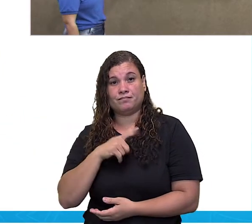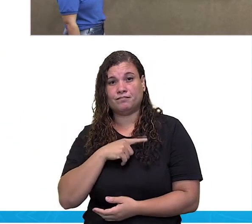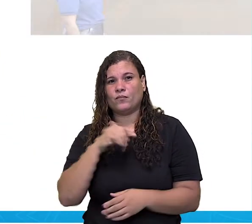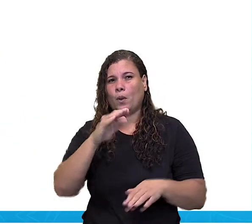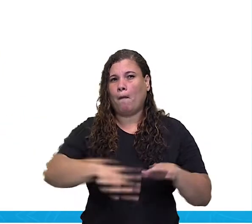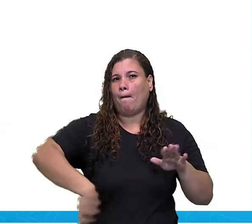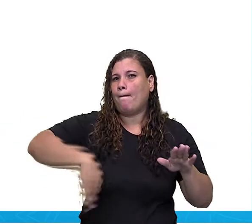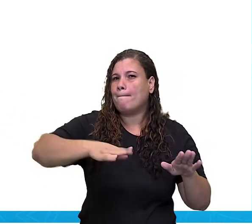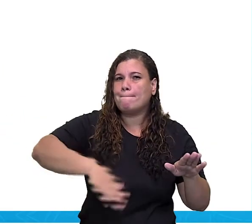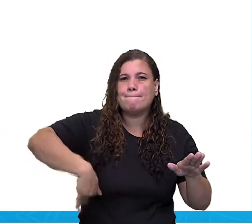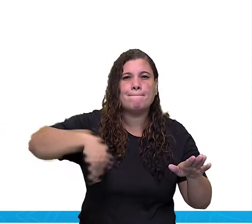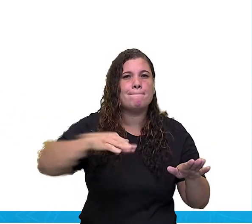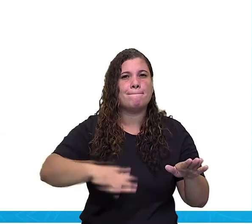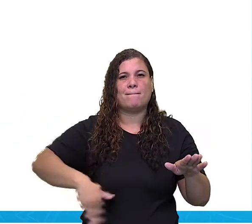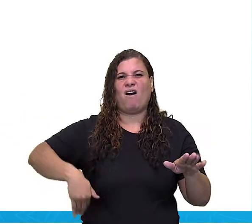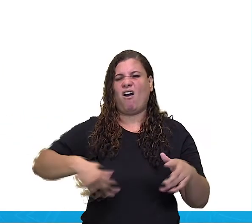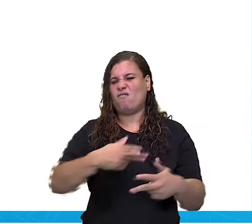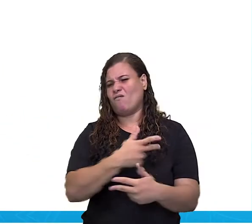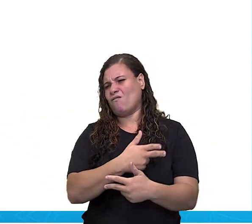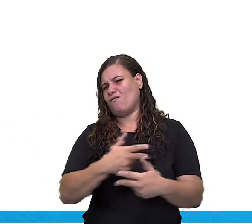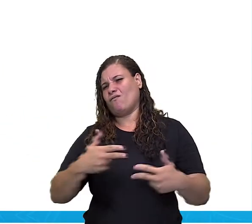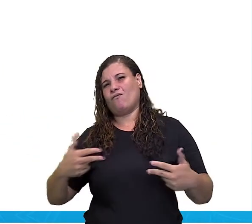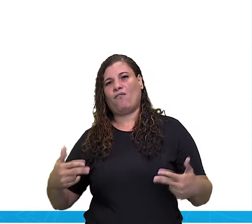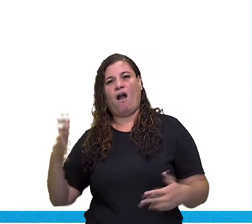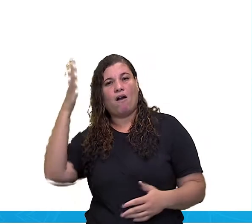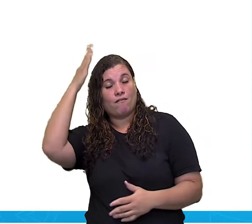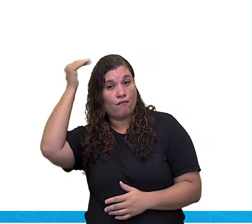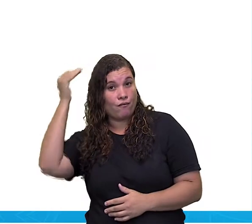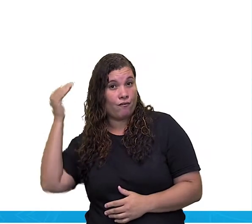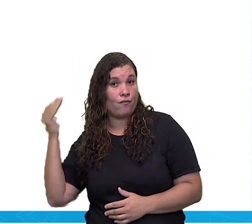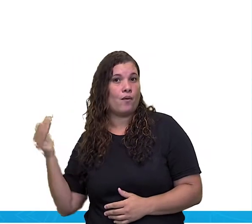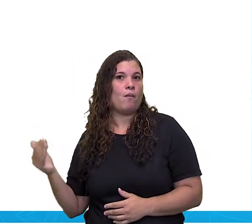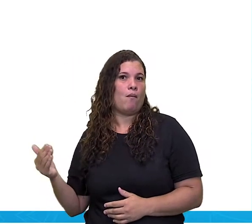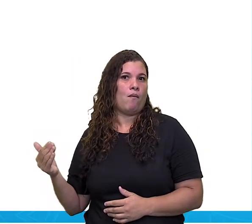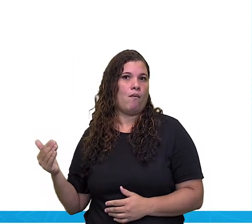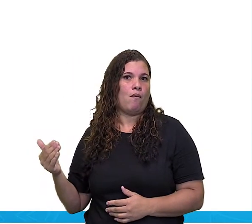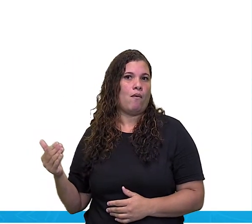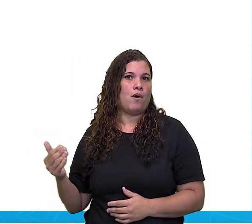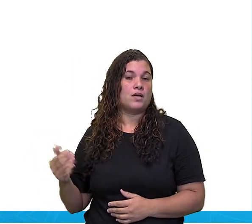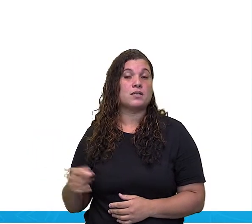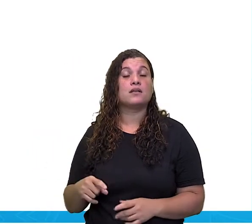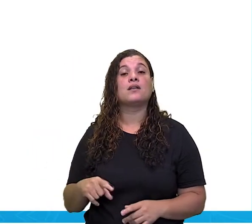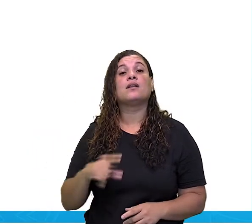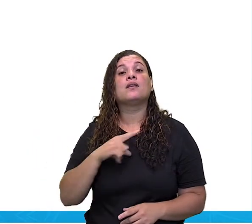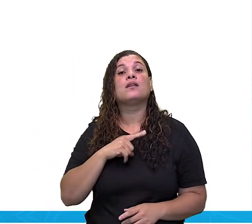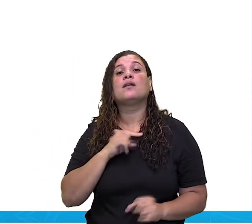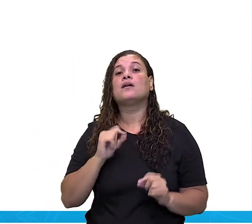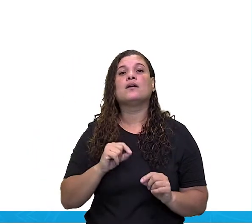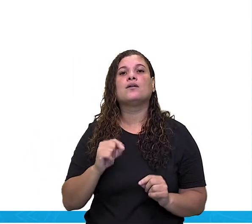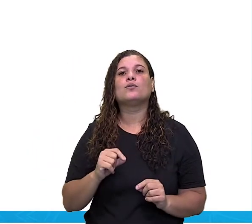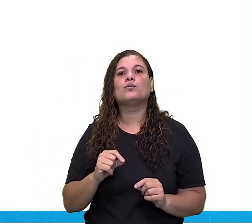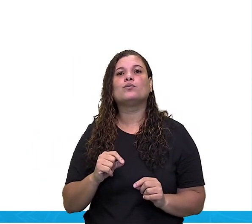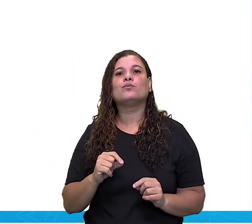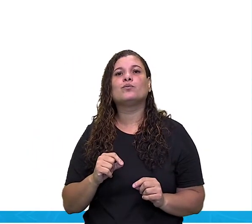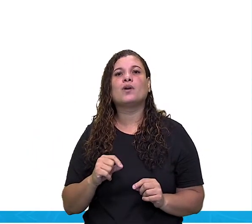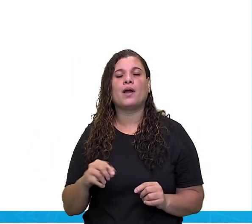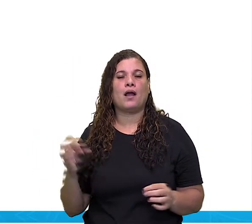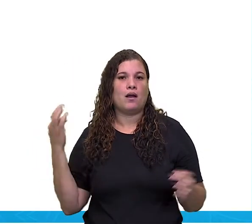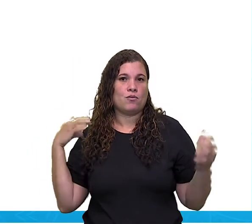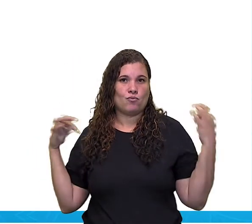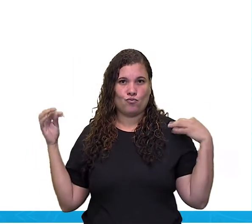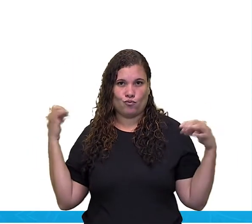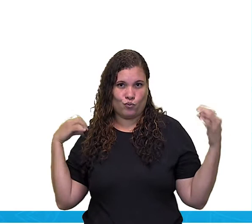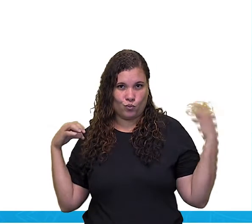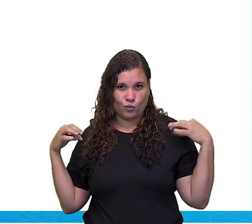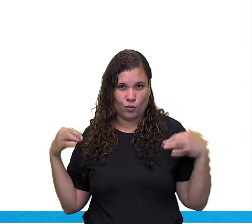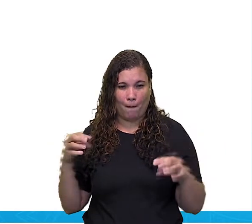também tem, né, Pão de Açúcar, o Corcovado, o Cristo Redentor. Então, Rio de